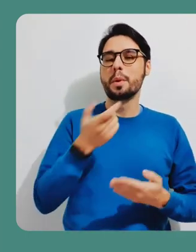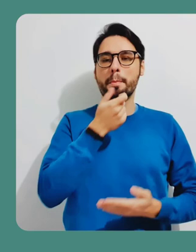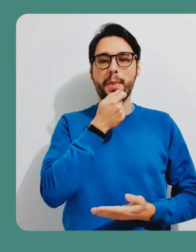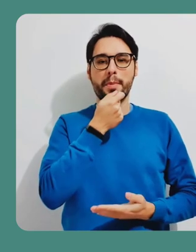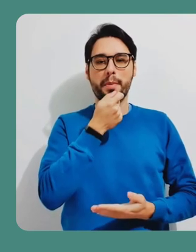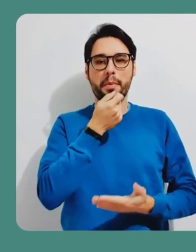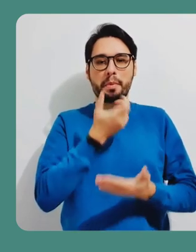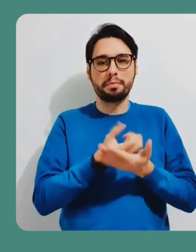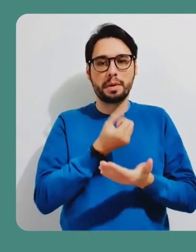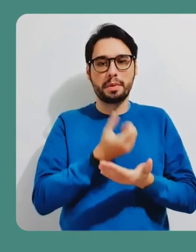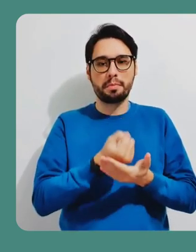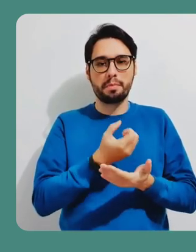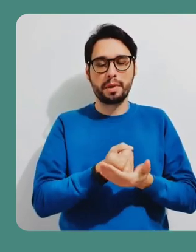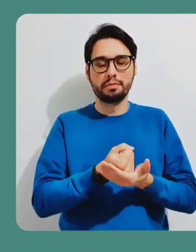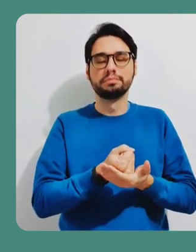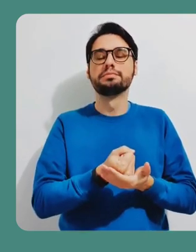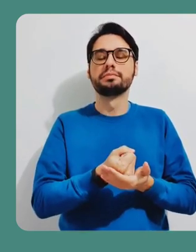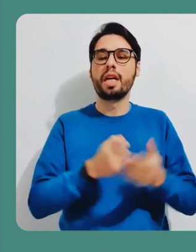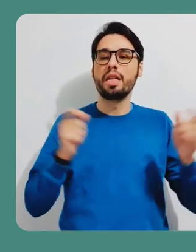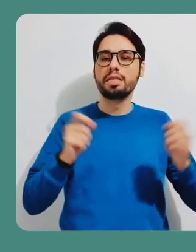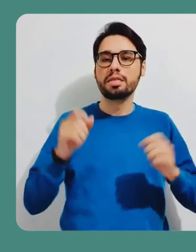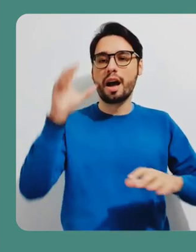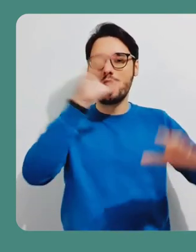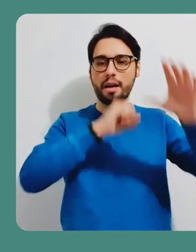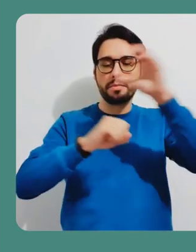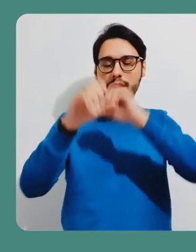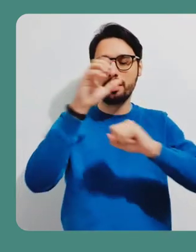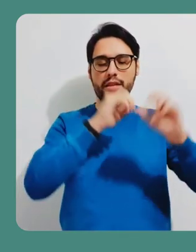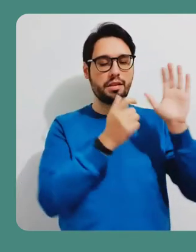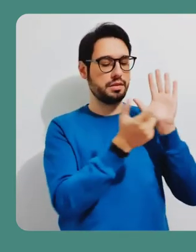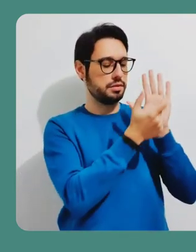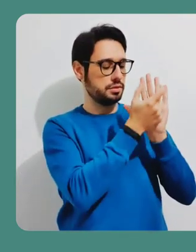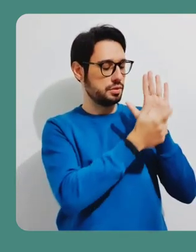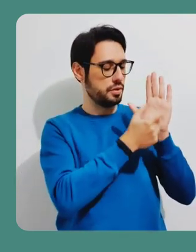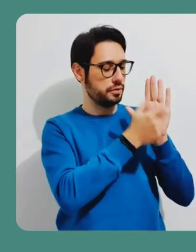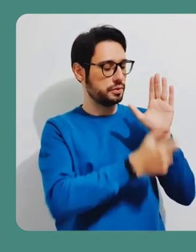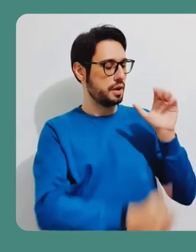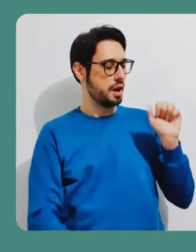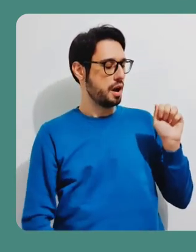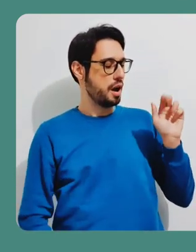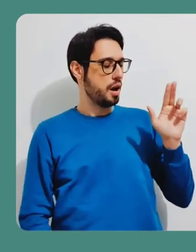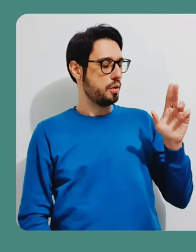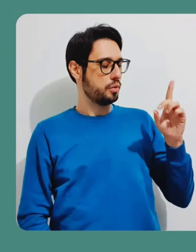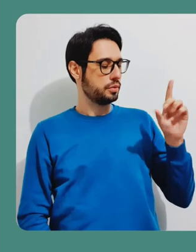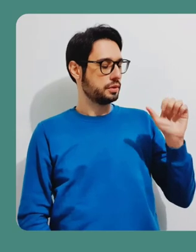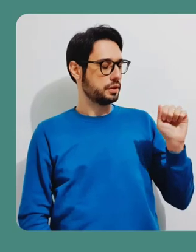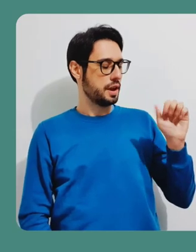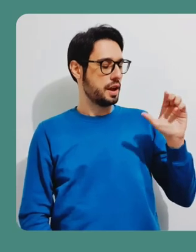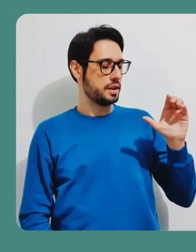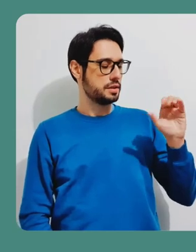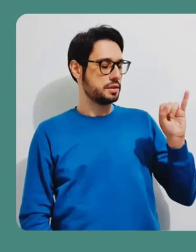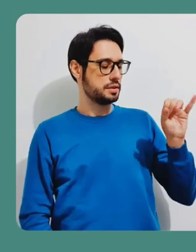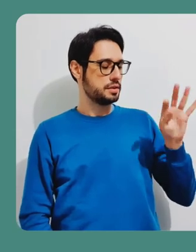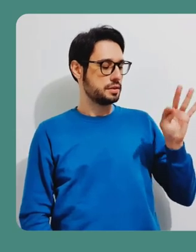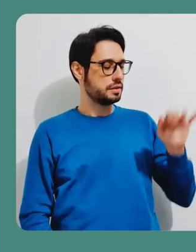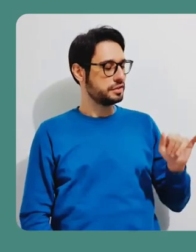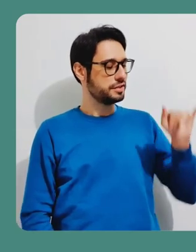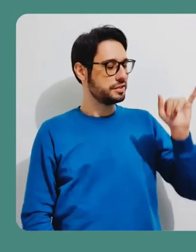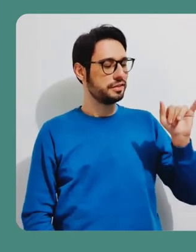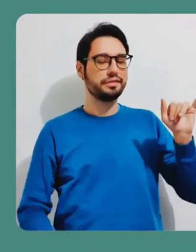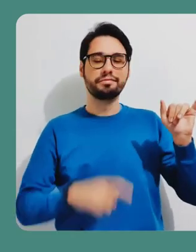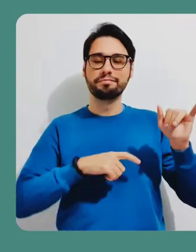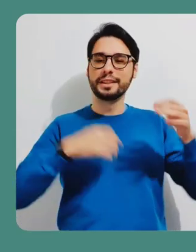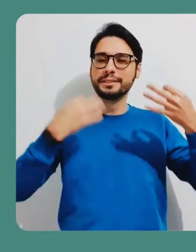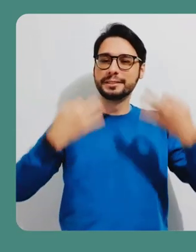seja bem-vindo ao podcast do inpc de ar aqui você vai aprender sobre o